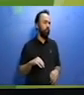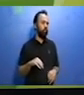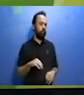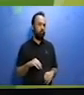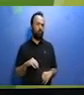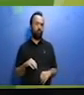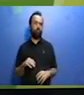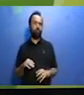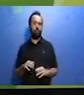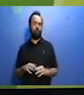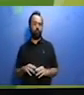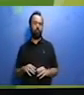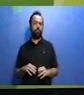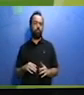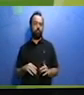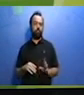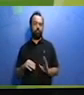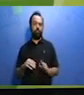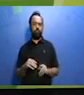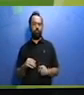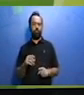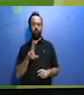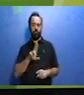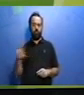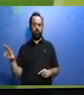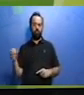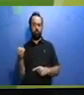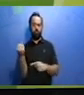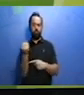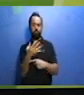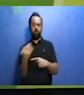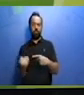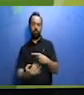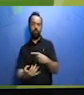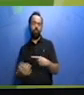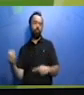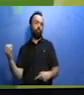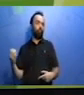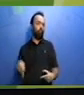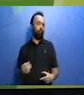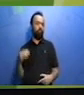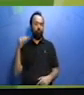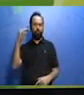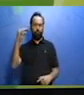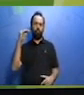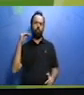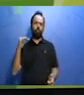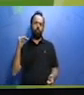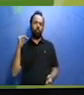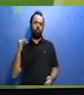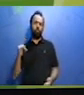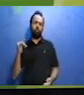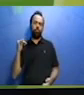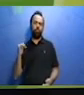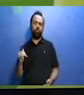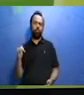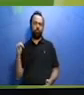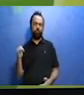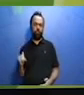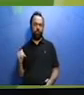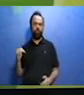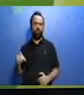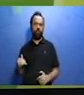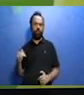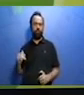são denominadas frações, como a gasolina, o óleo diesel, o óleo lubrificante, o querosene,